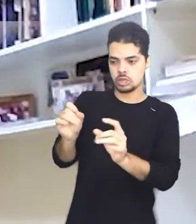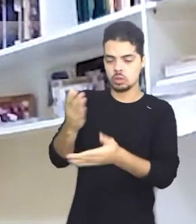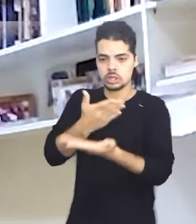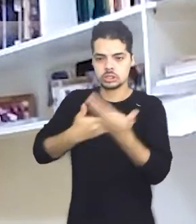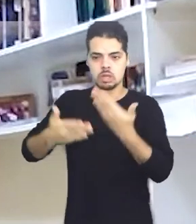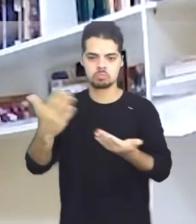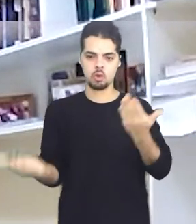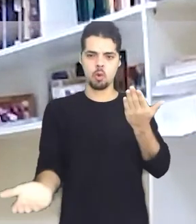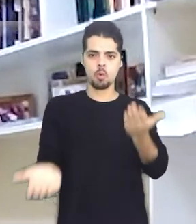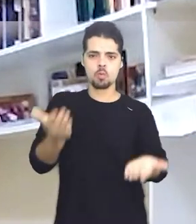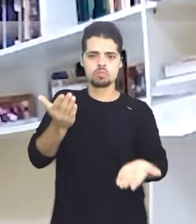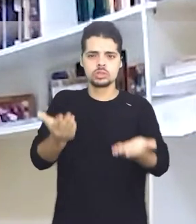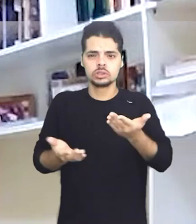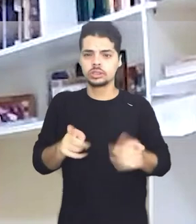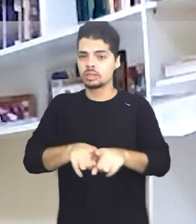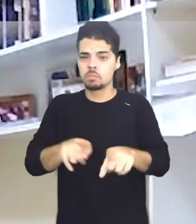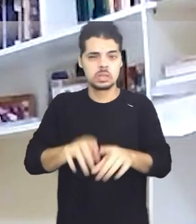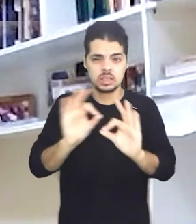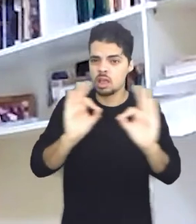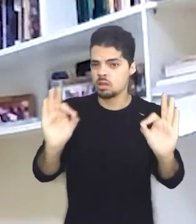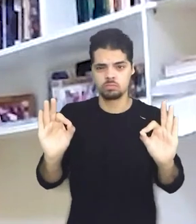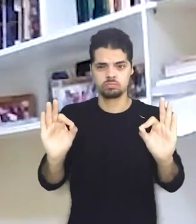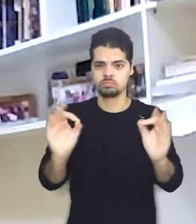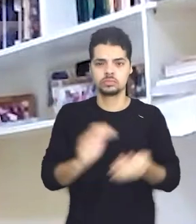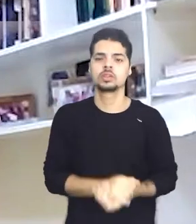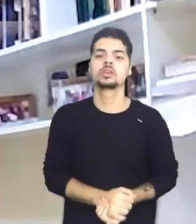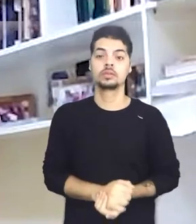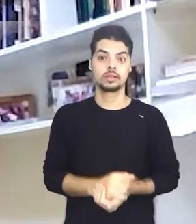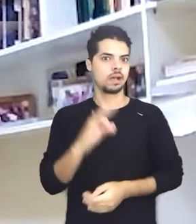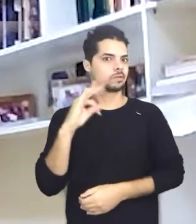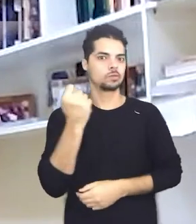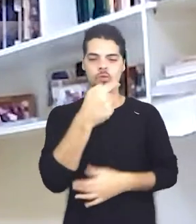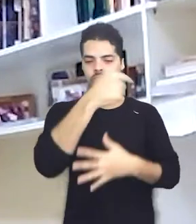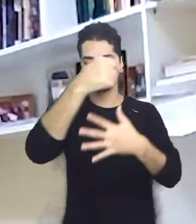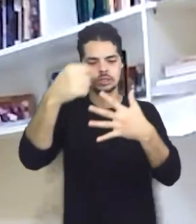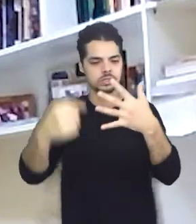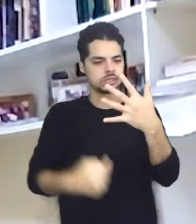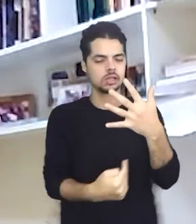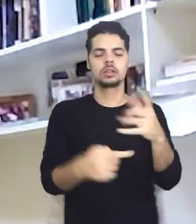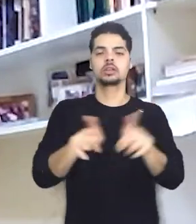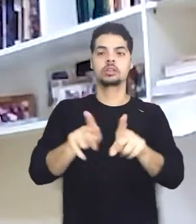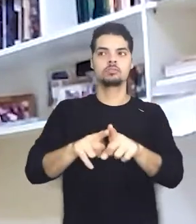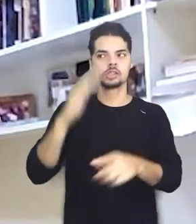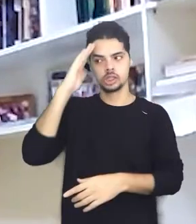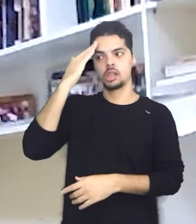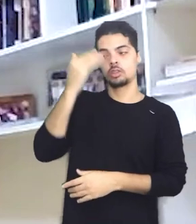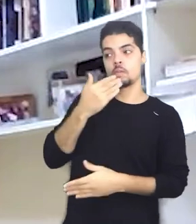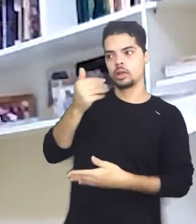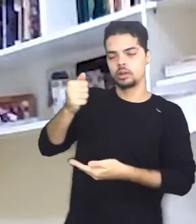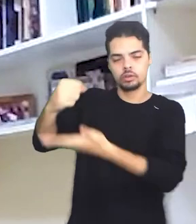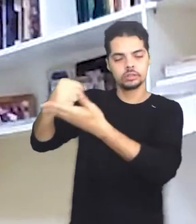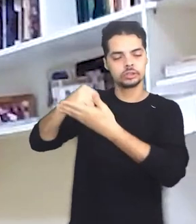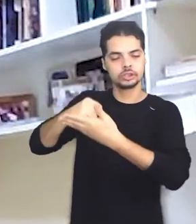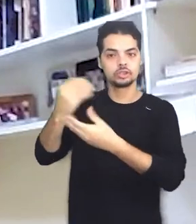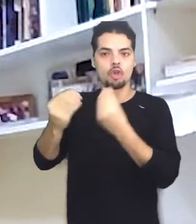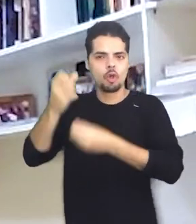saúde, educação e justiça, especialmente se fossem pretos. Todas essas características nos ajudam